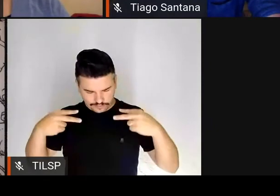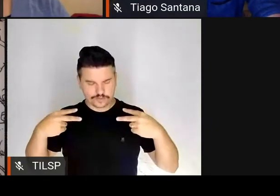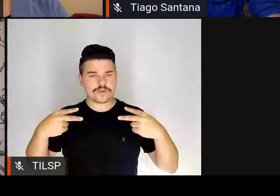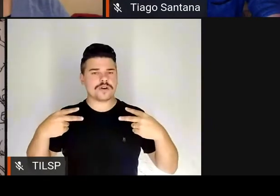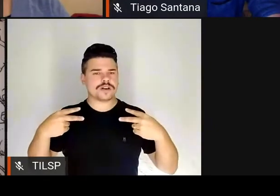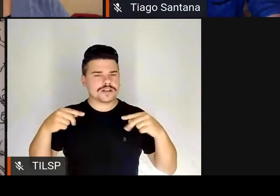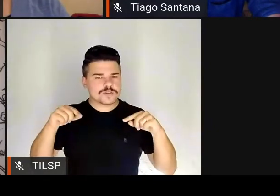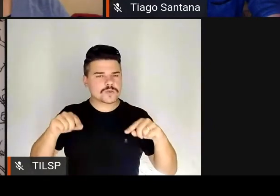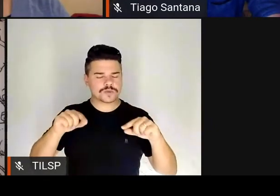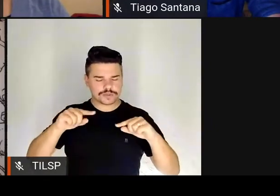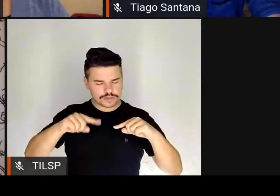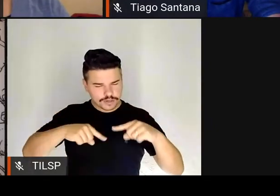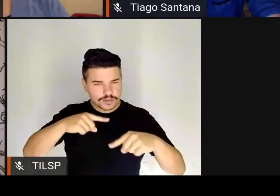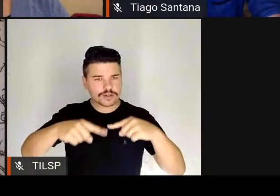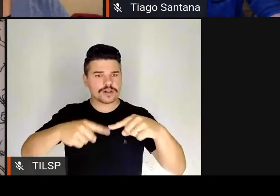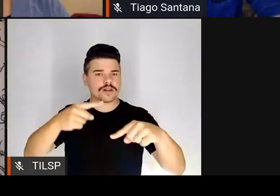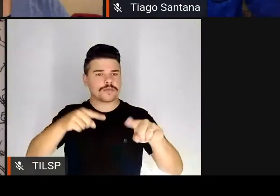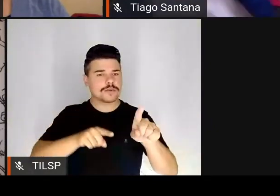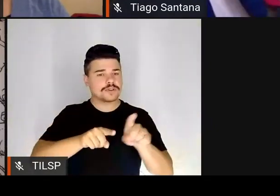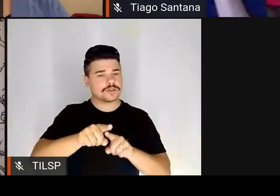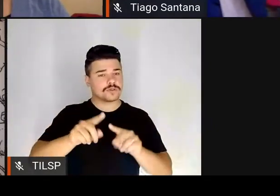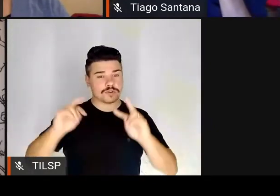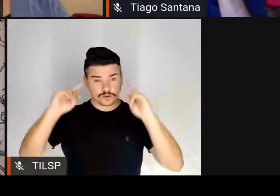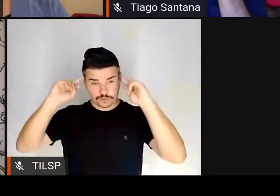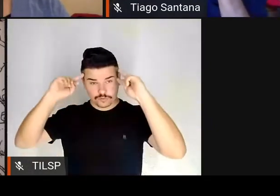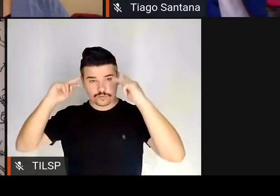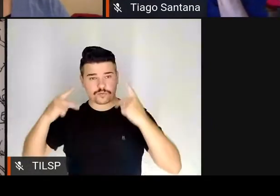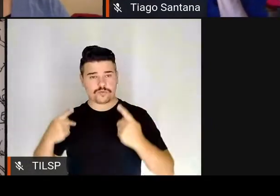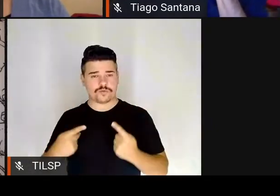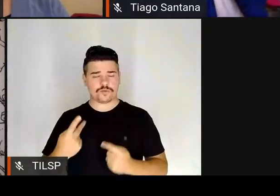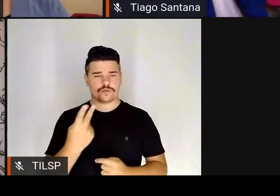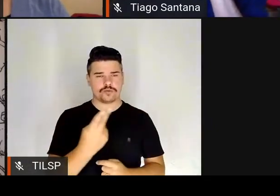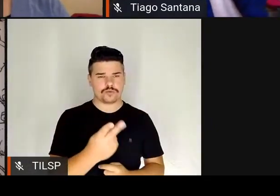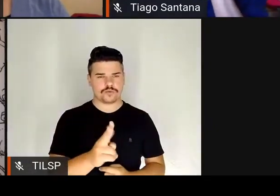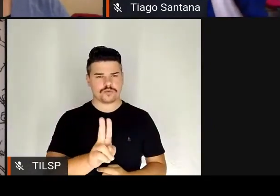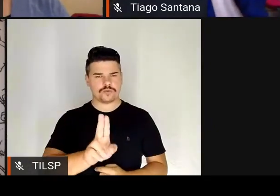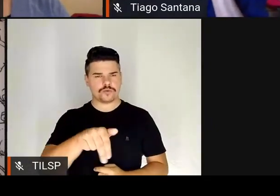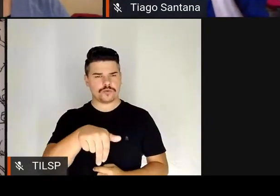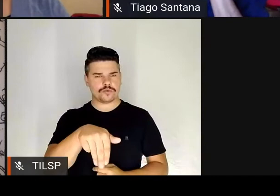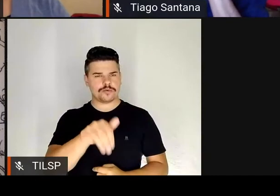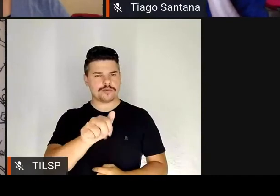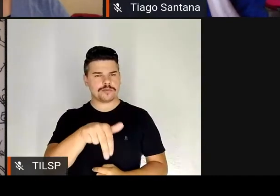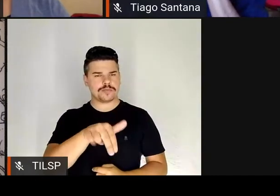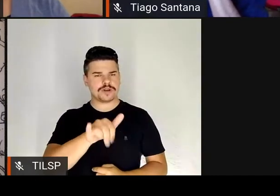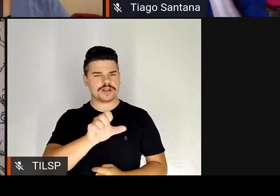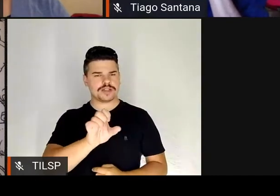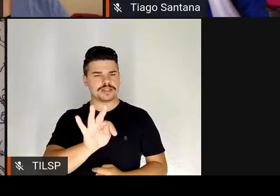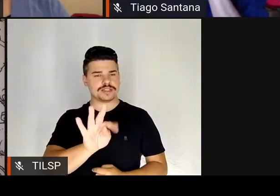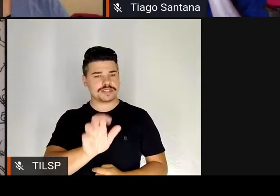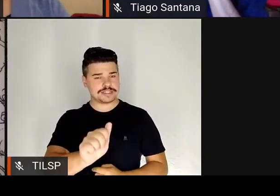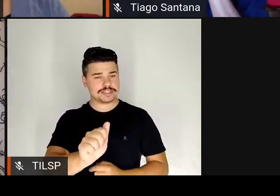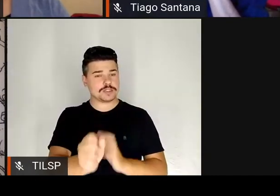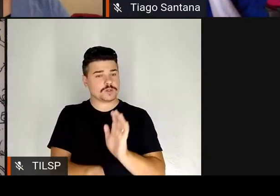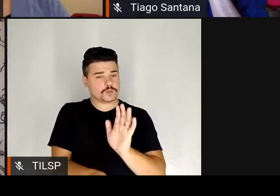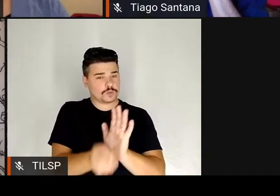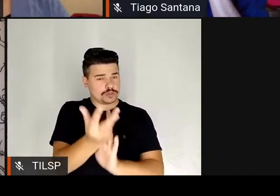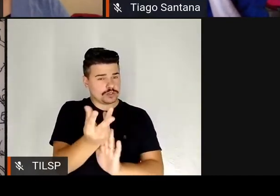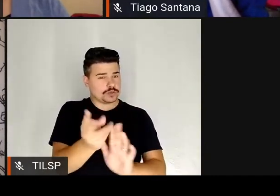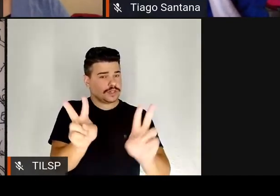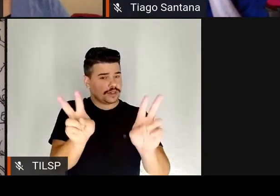indivíduos, para o outro e para as questões. Então, o termo humanista surgindo um pouco, né, num